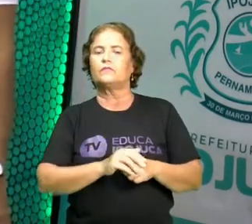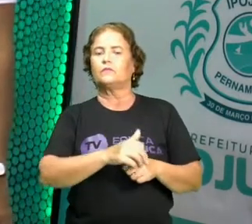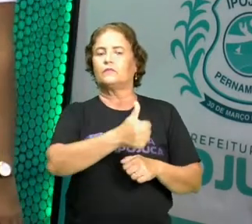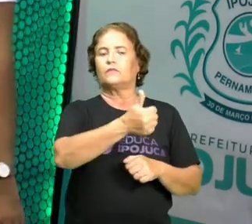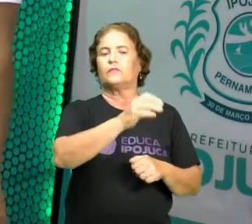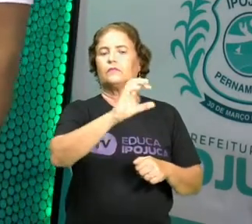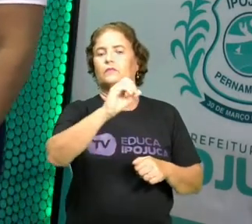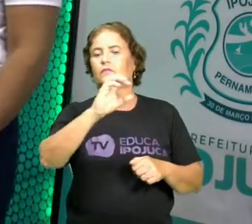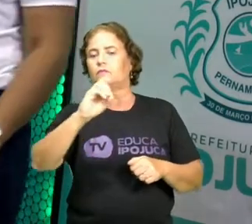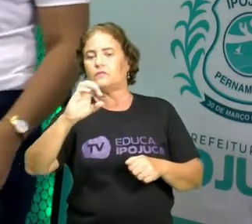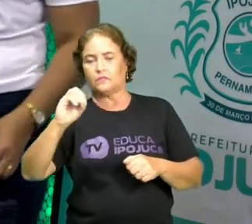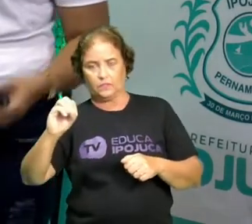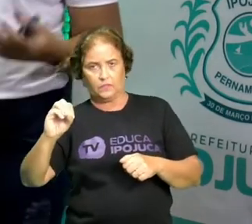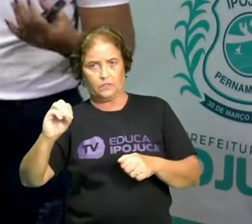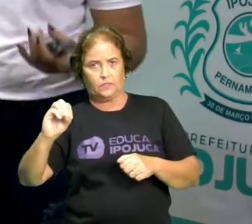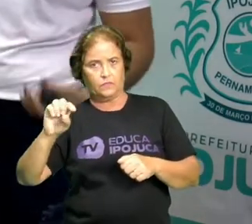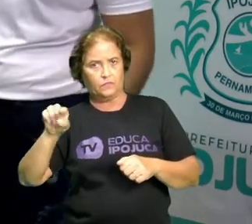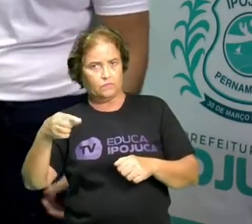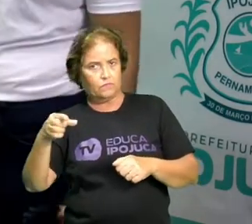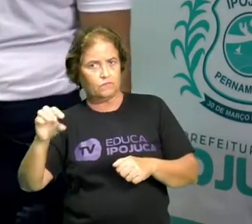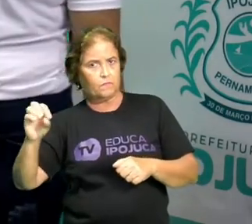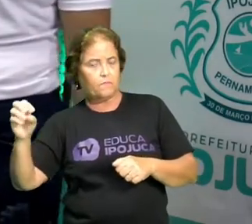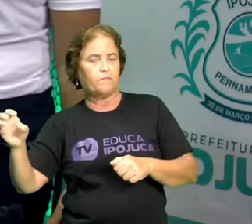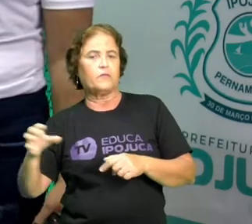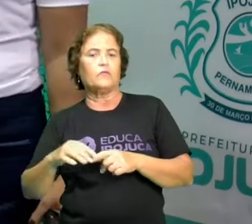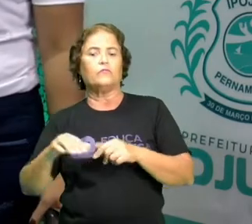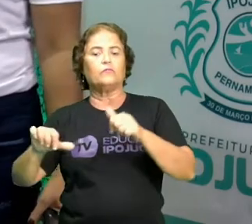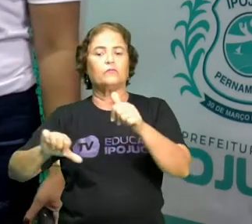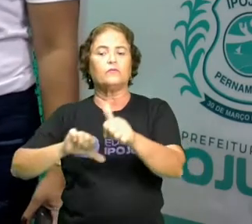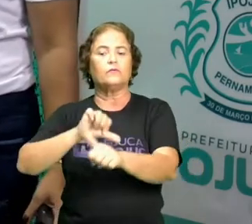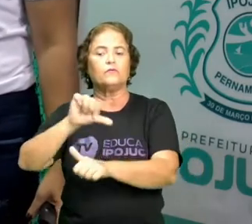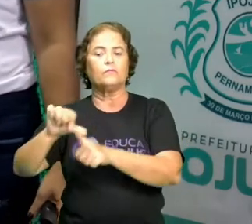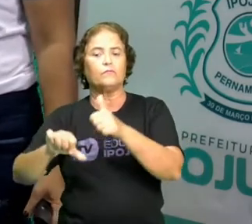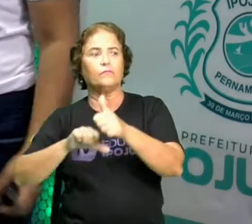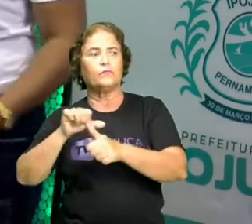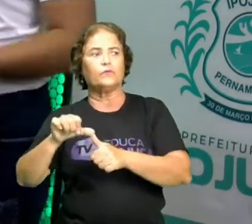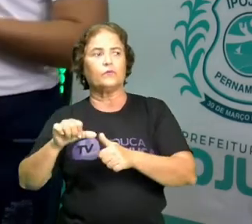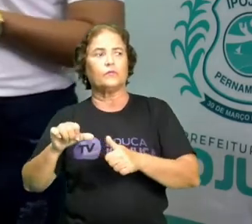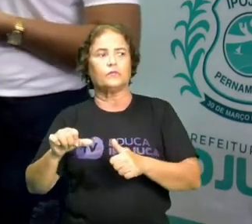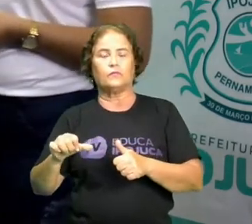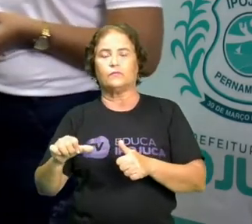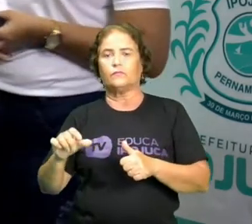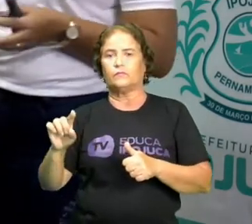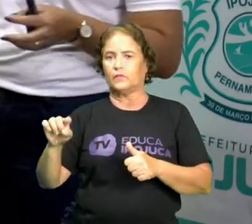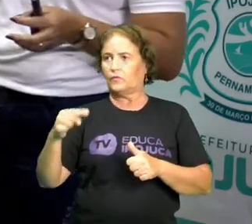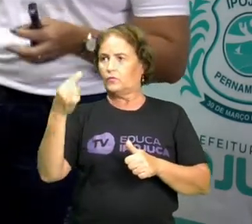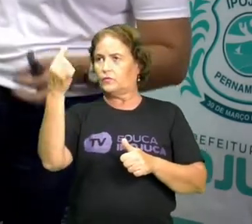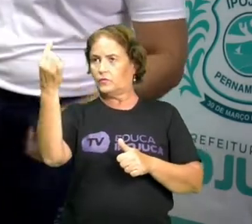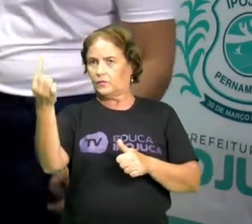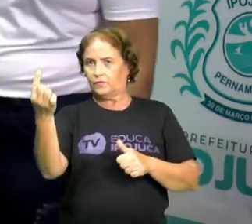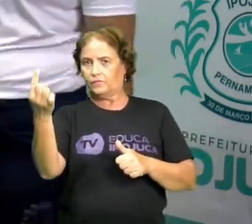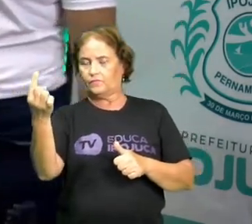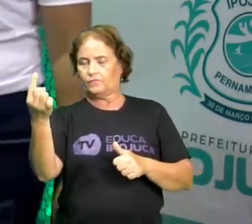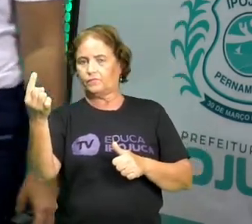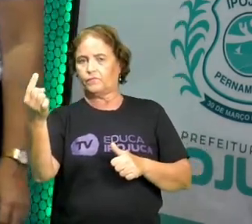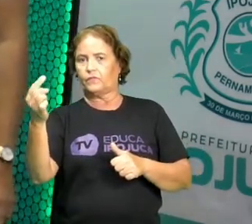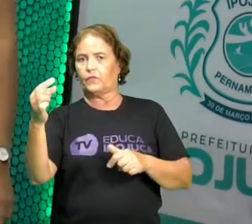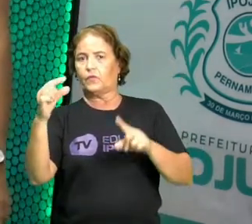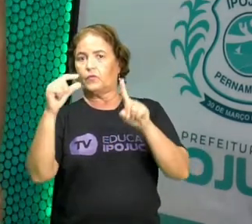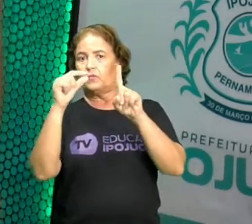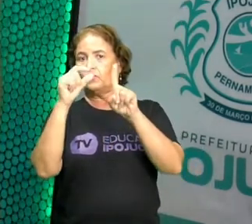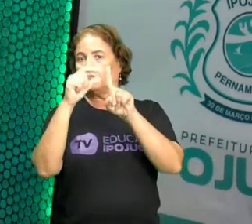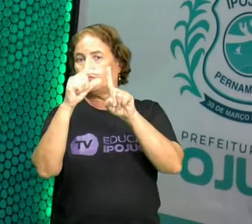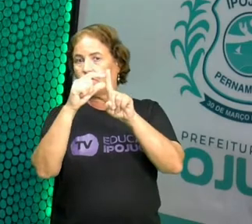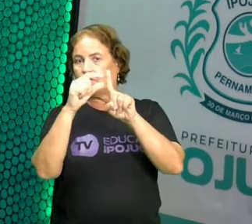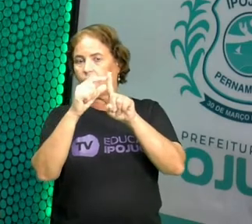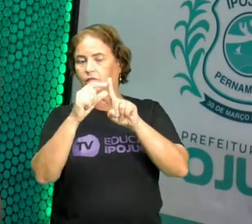unidade de, né, no local da unidade, a gente tem 100 mil unidades. Aqui a gente